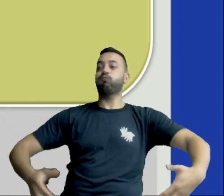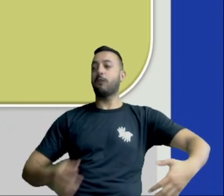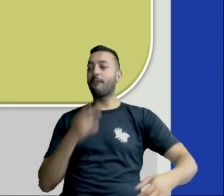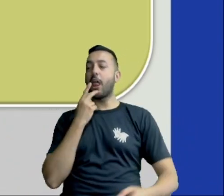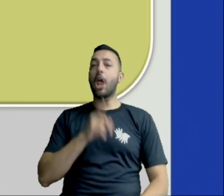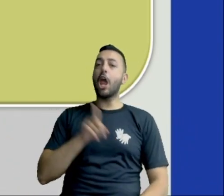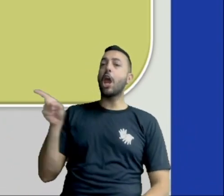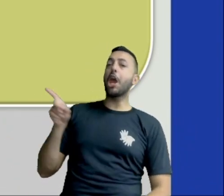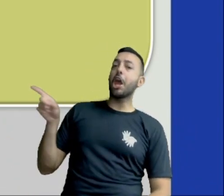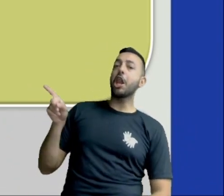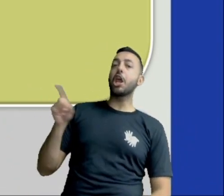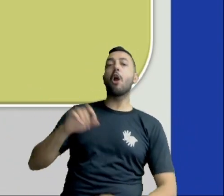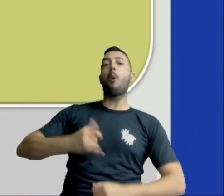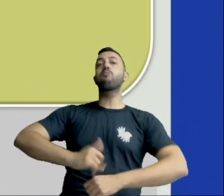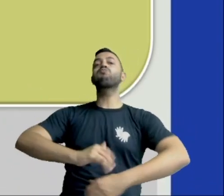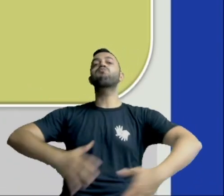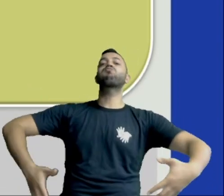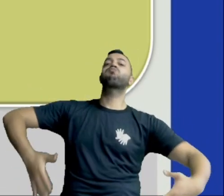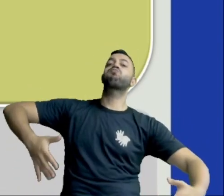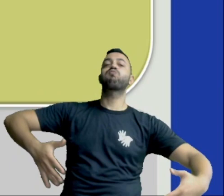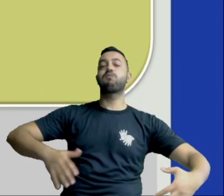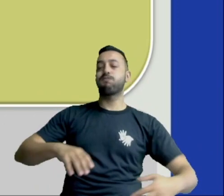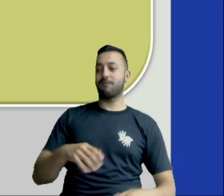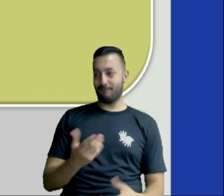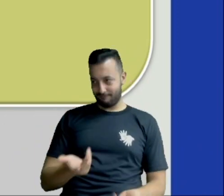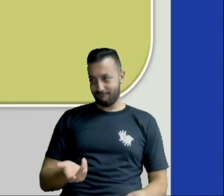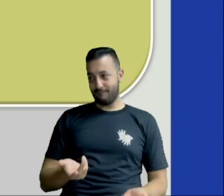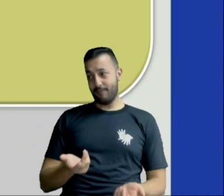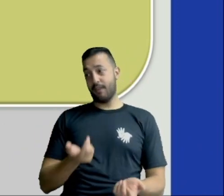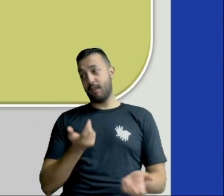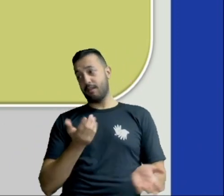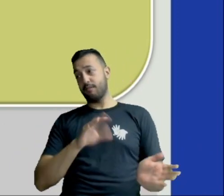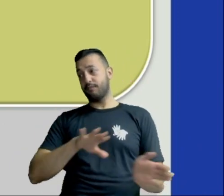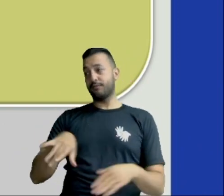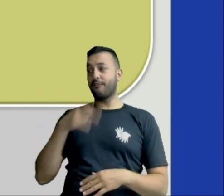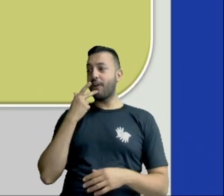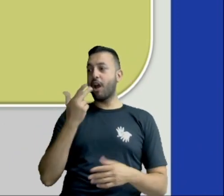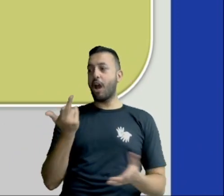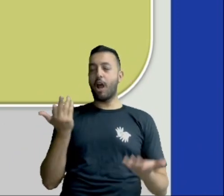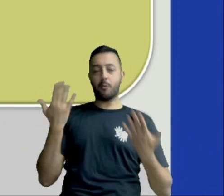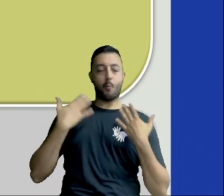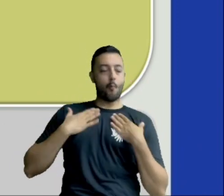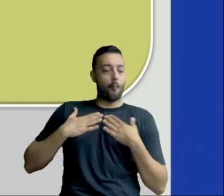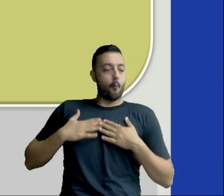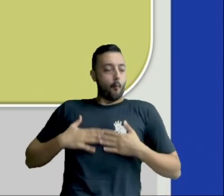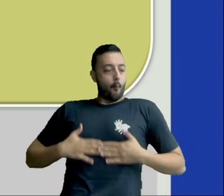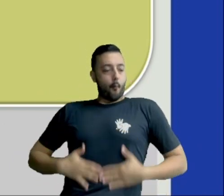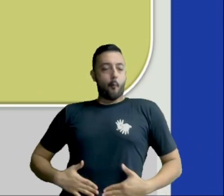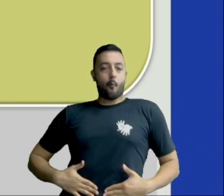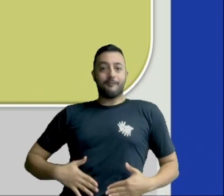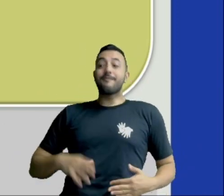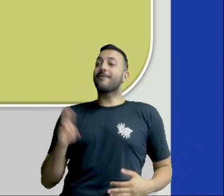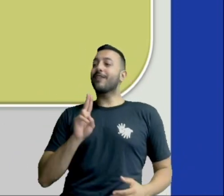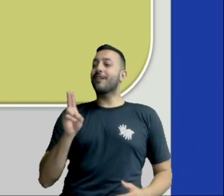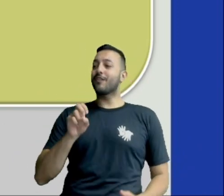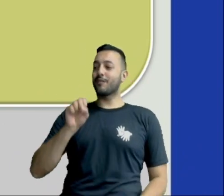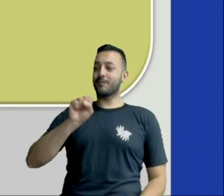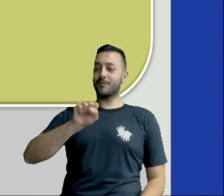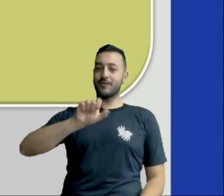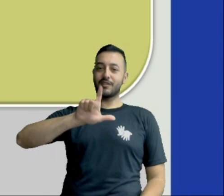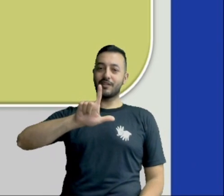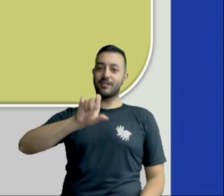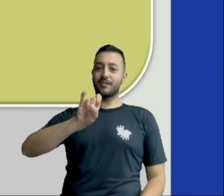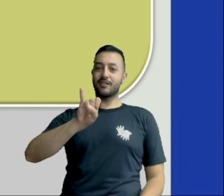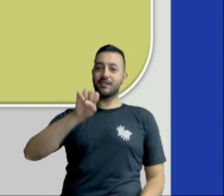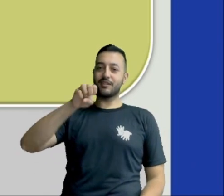que ele é obeso. Quero dizer que aquela pessoa é esbelto ou esbelta. Eu uso slim,